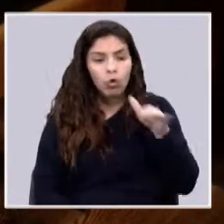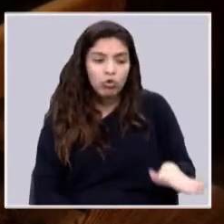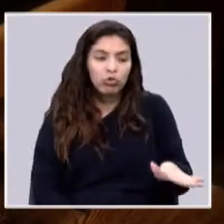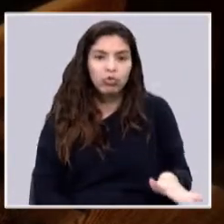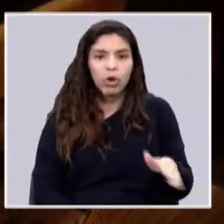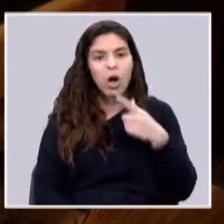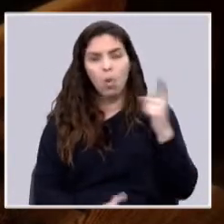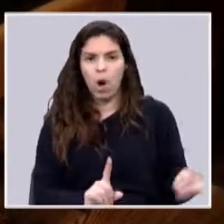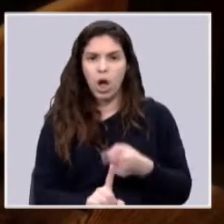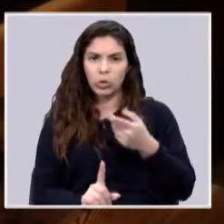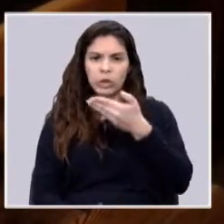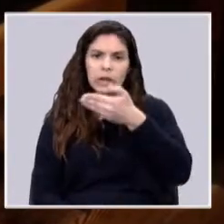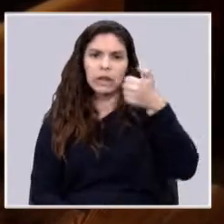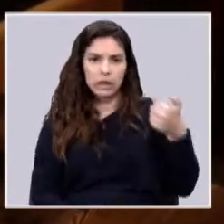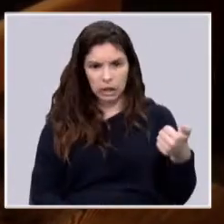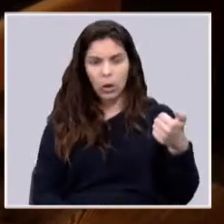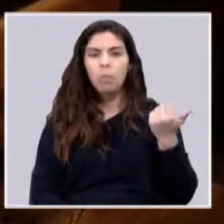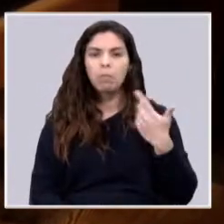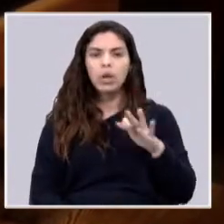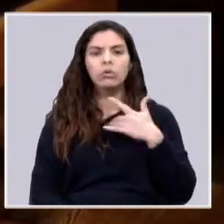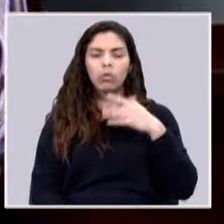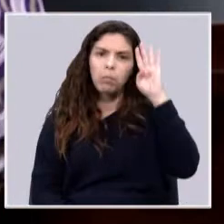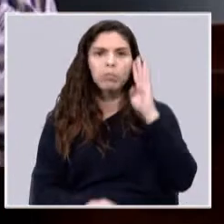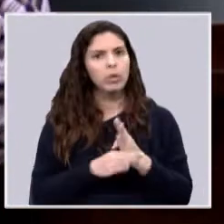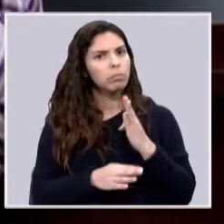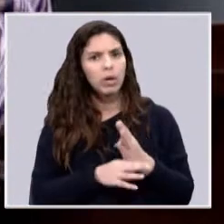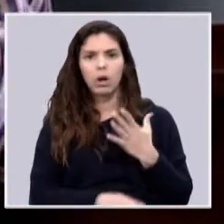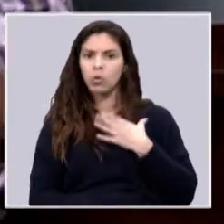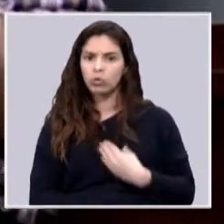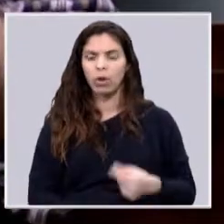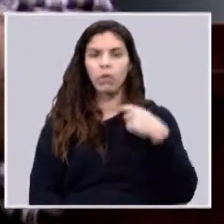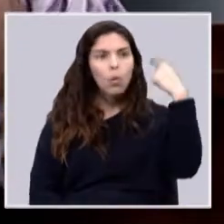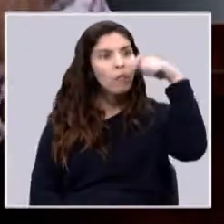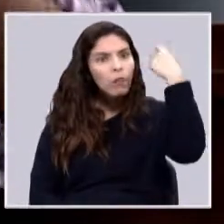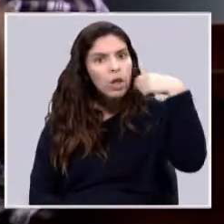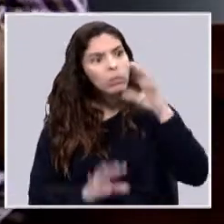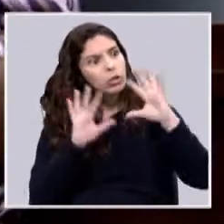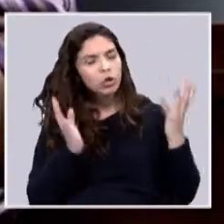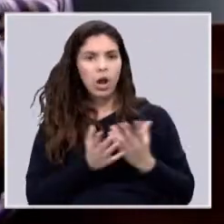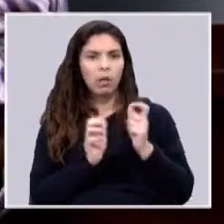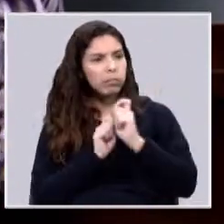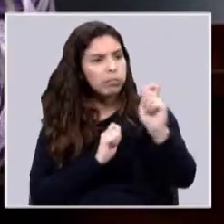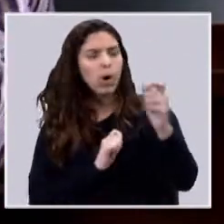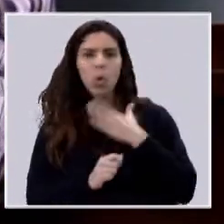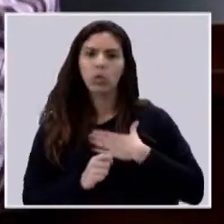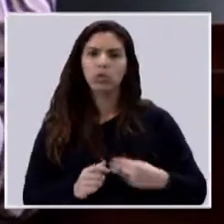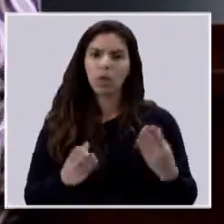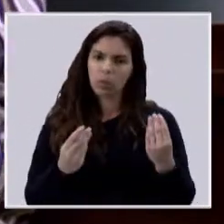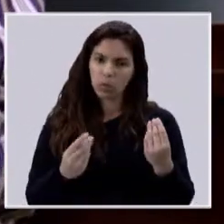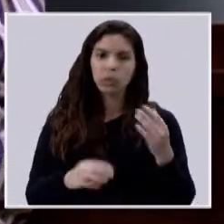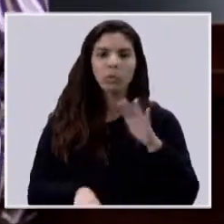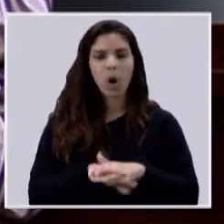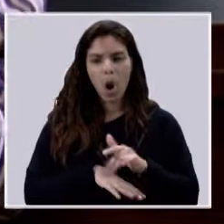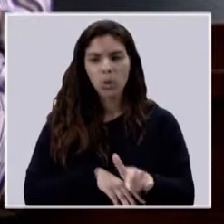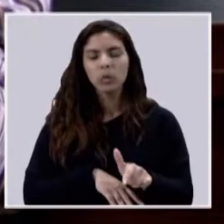muito pequenino quando saiu, em 75, mas vi uns anos mais tarde, fiquei completamente doido pelo filme em geral, particularmente pelo